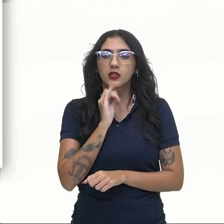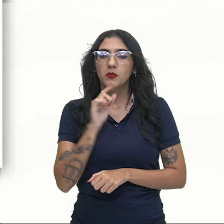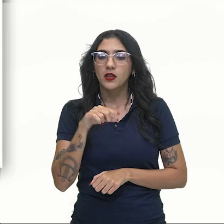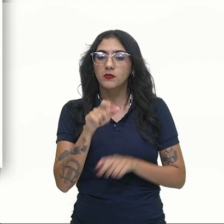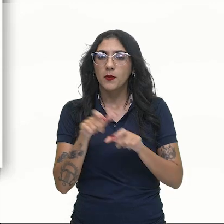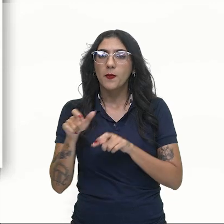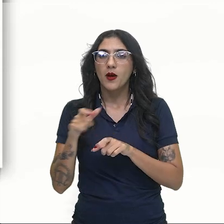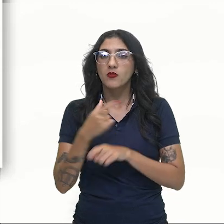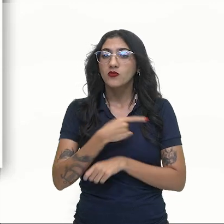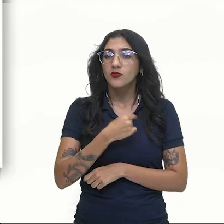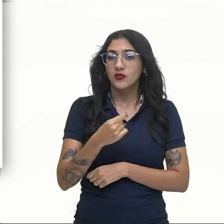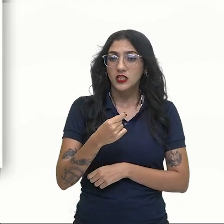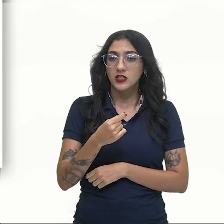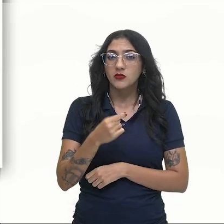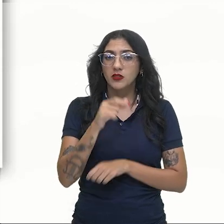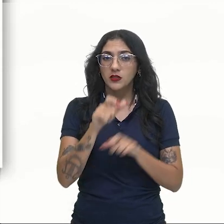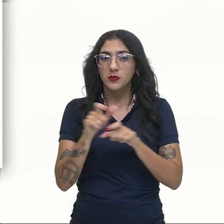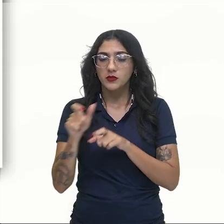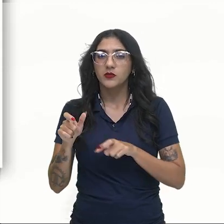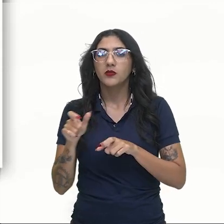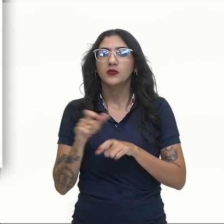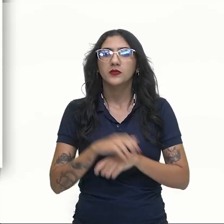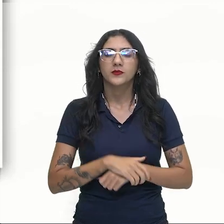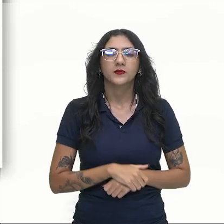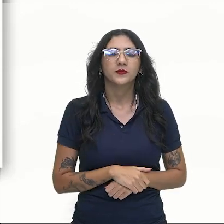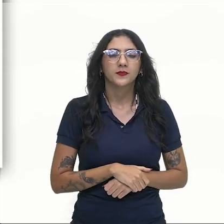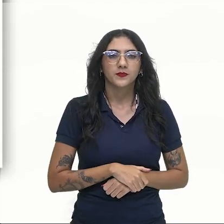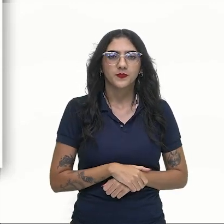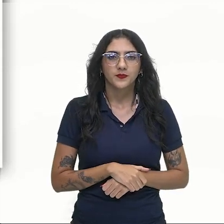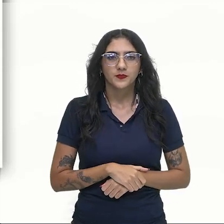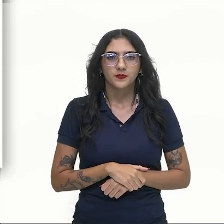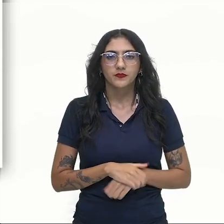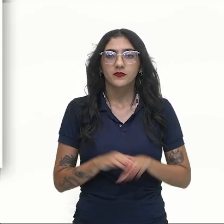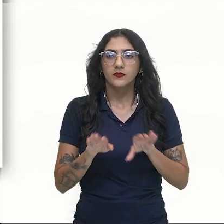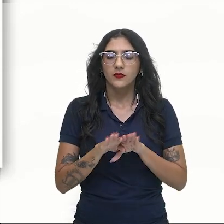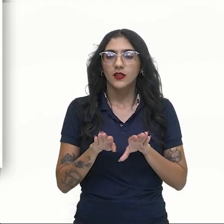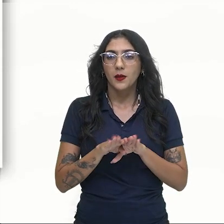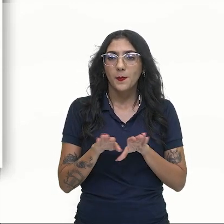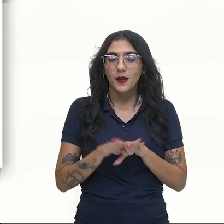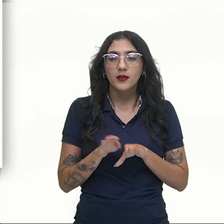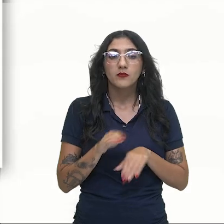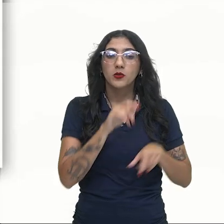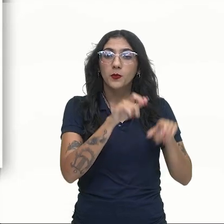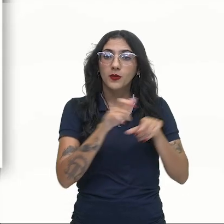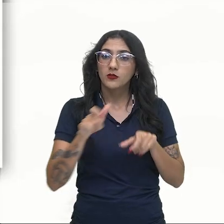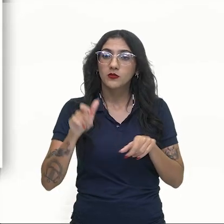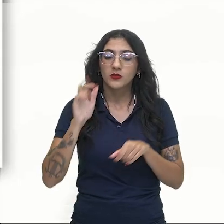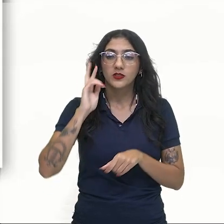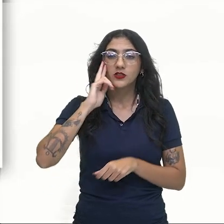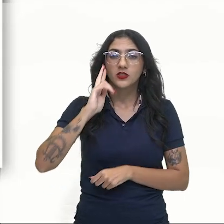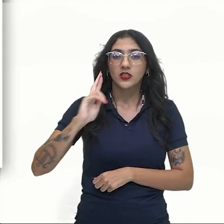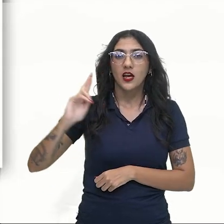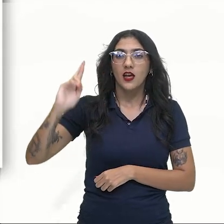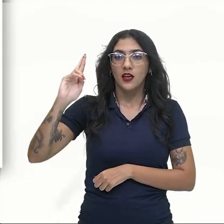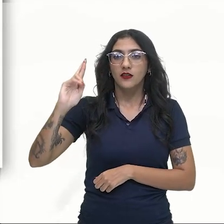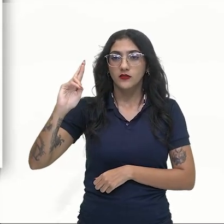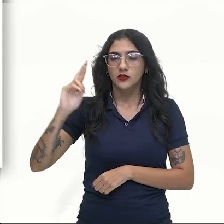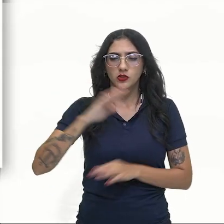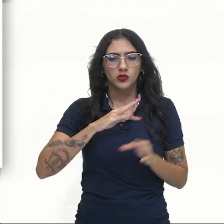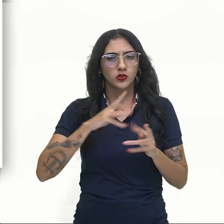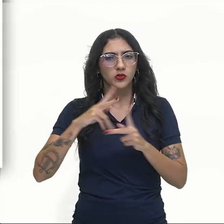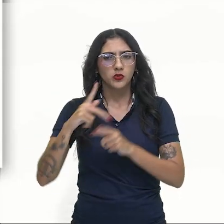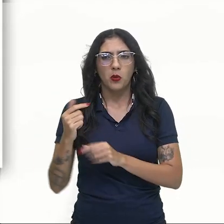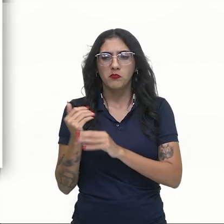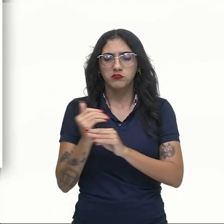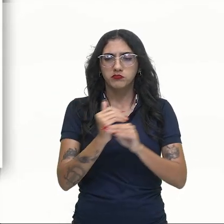filhos dos of former slave owners, dos donos dos escravos, eles sentarão